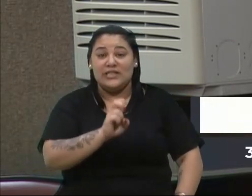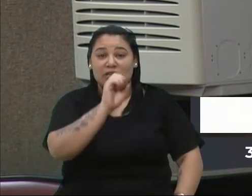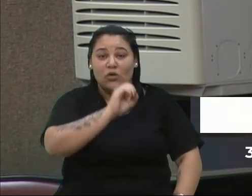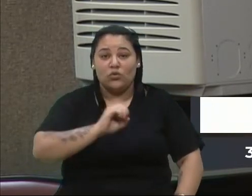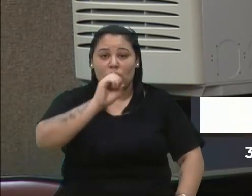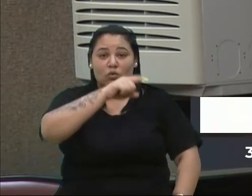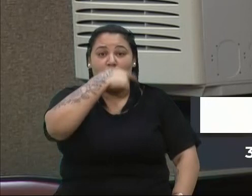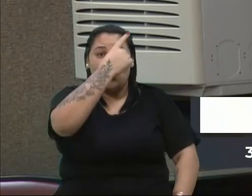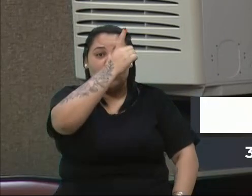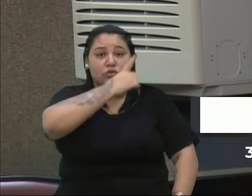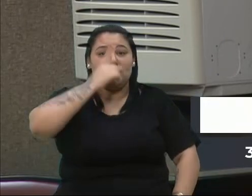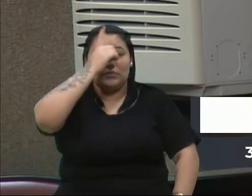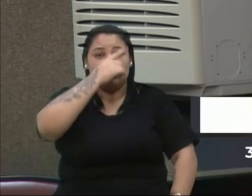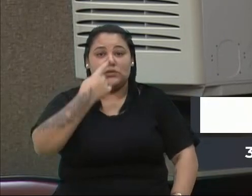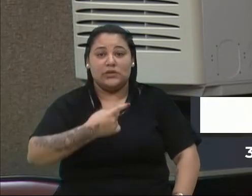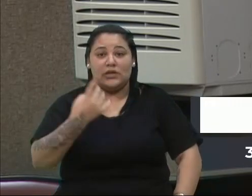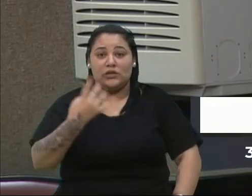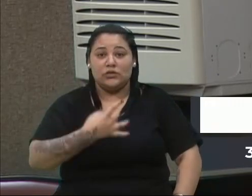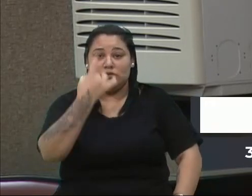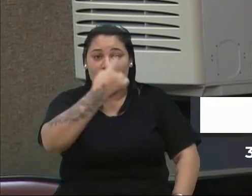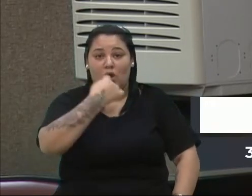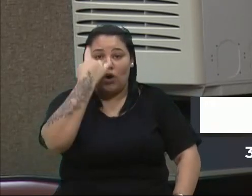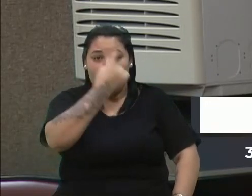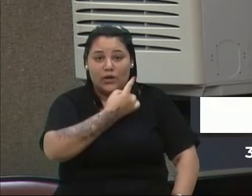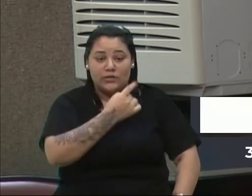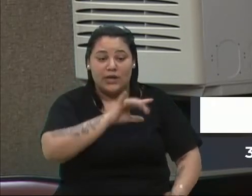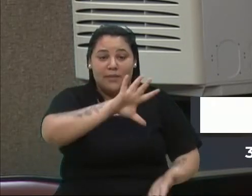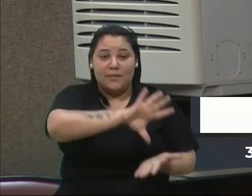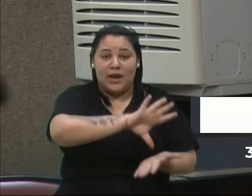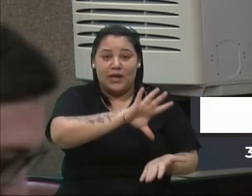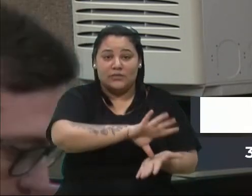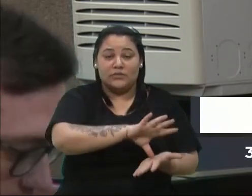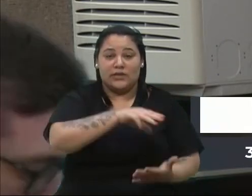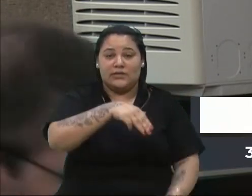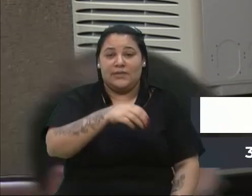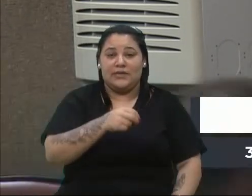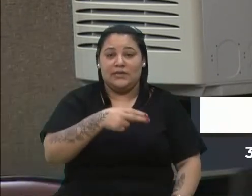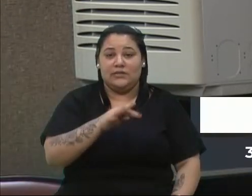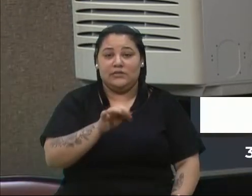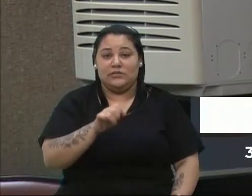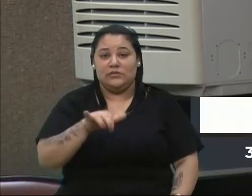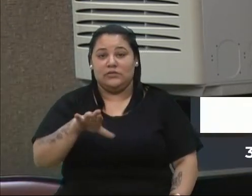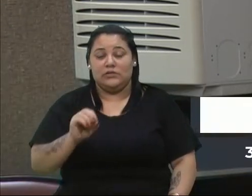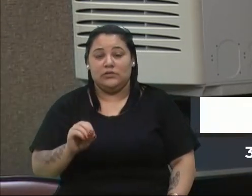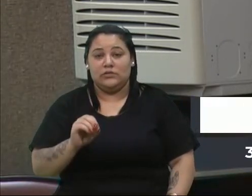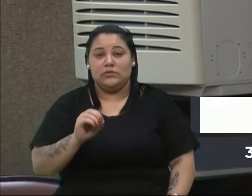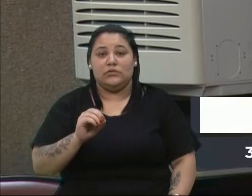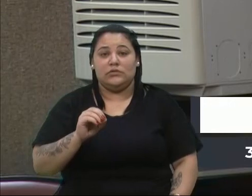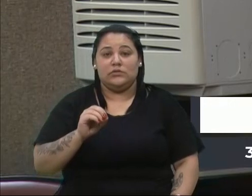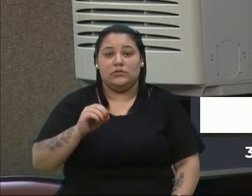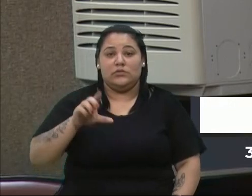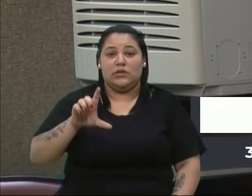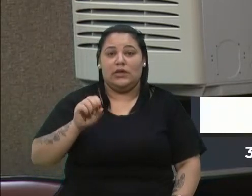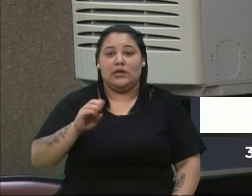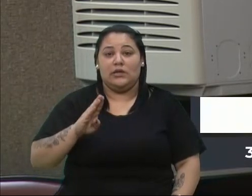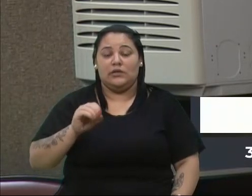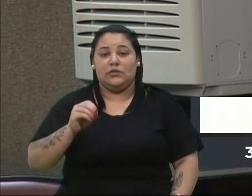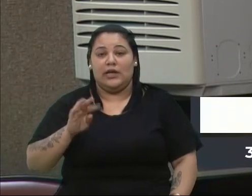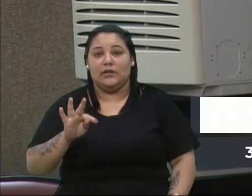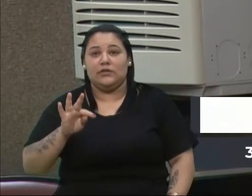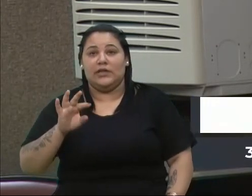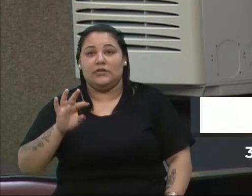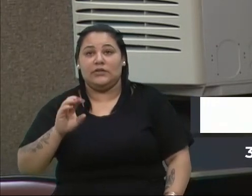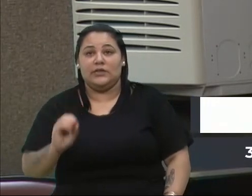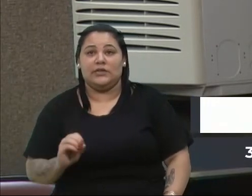domingo, às 14 horas, na Praça Monteiro Lobato, que localiza-se ali na rua Plácido de Castro, no